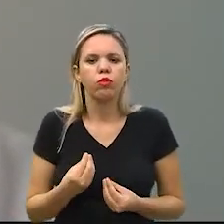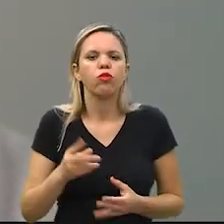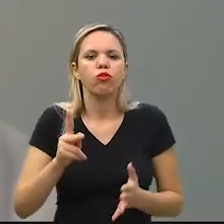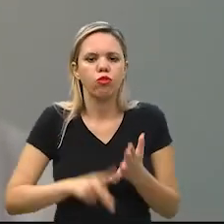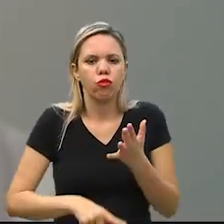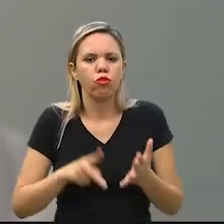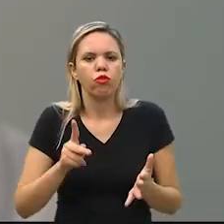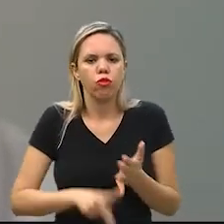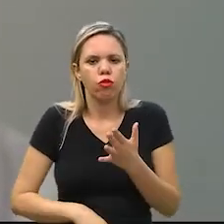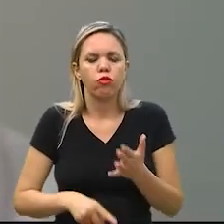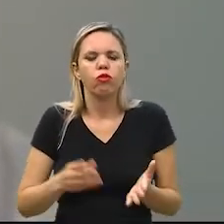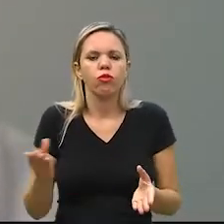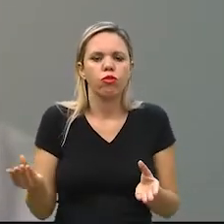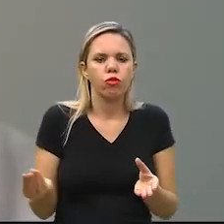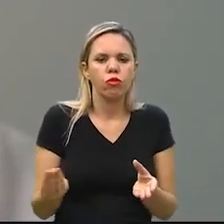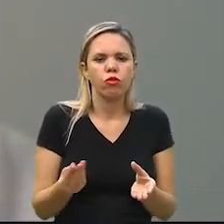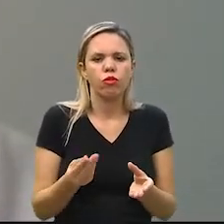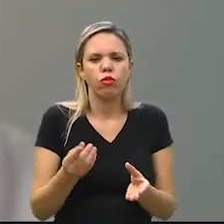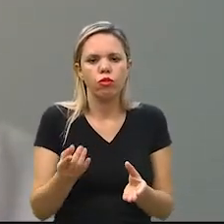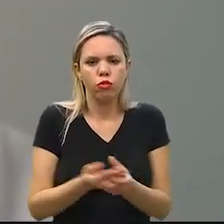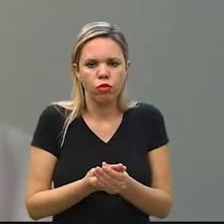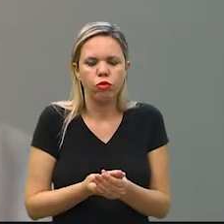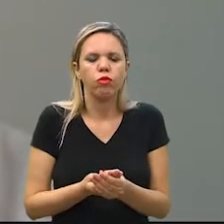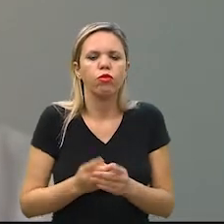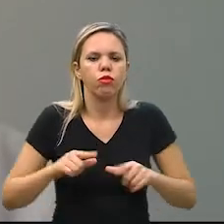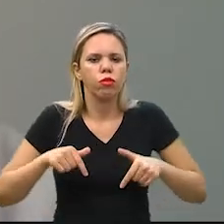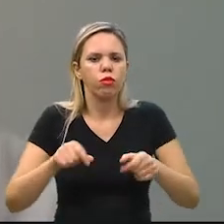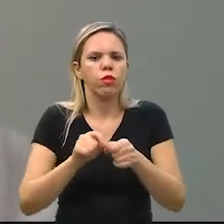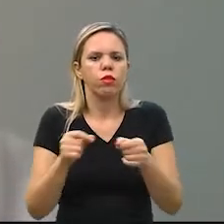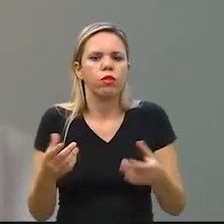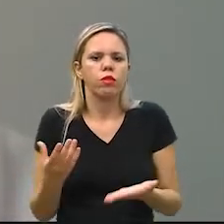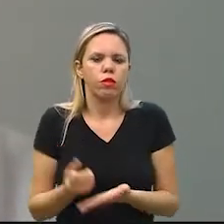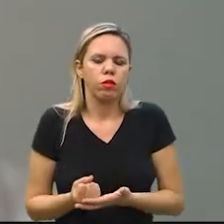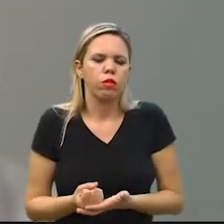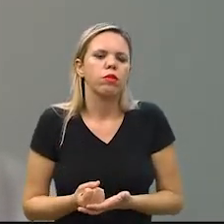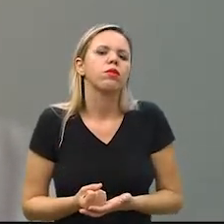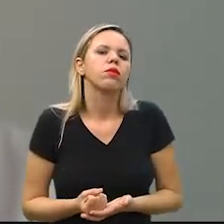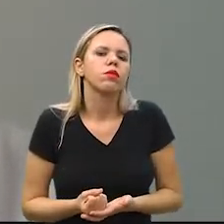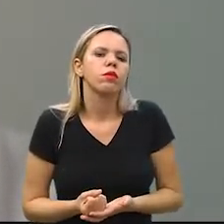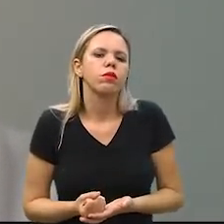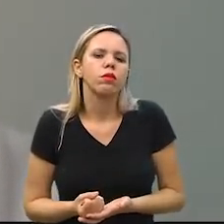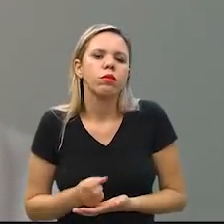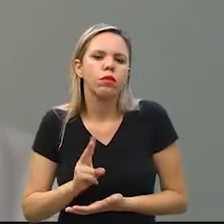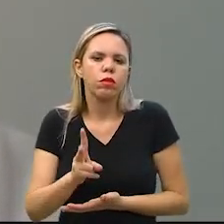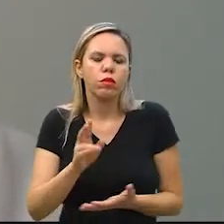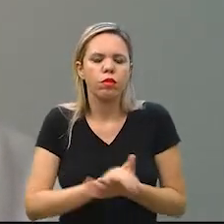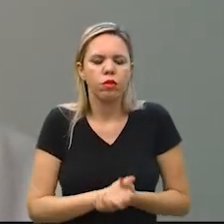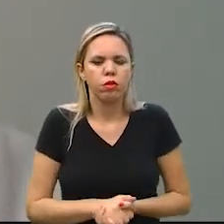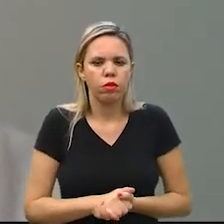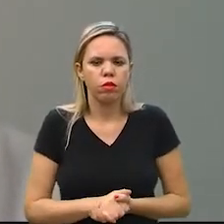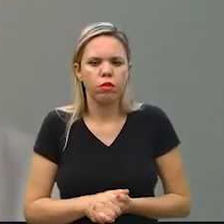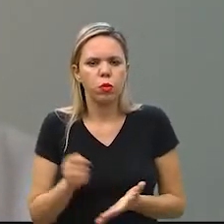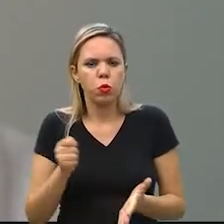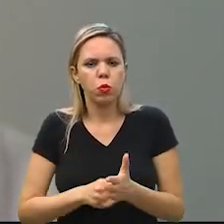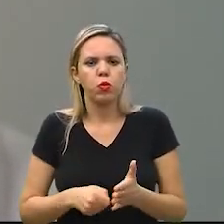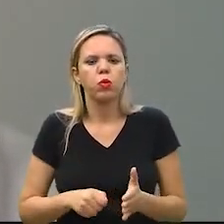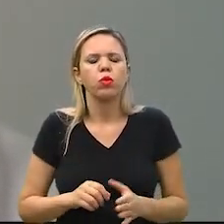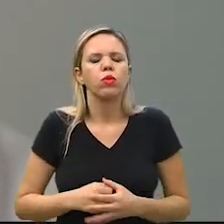páginas, bastante anexos. Nós nos debruçamos e olhamos, sempre verificando